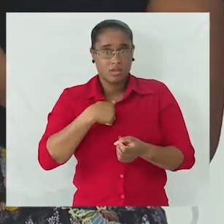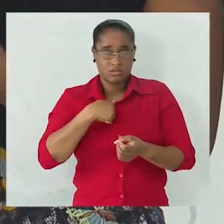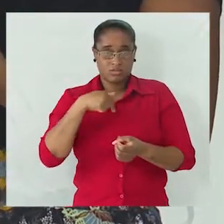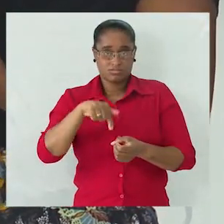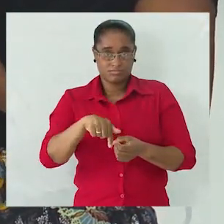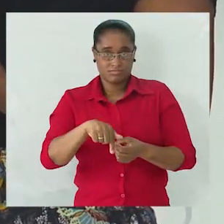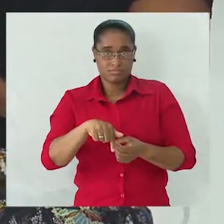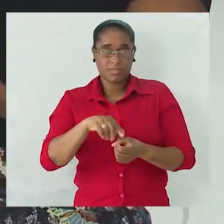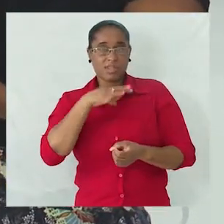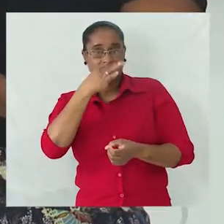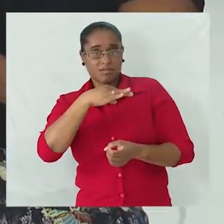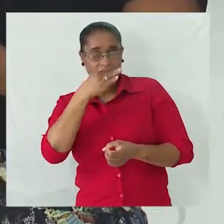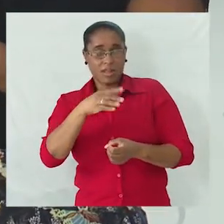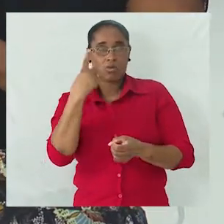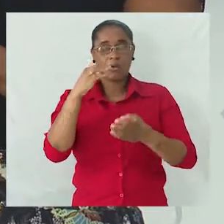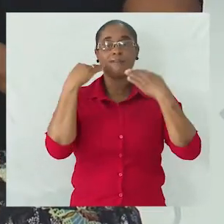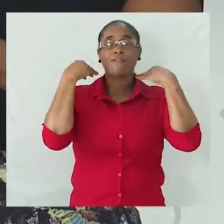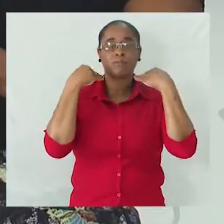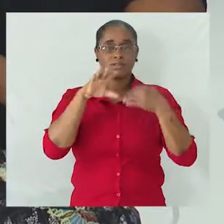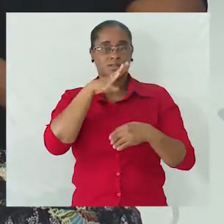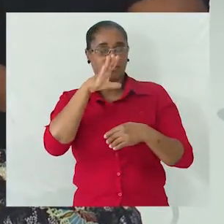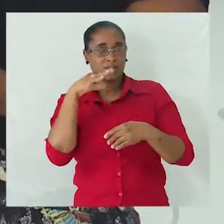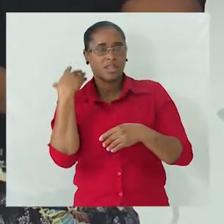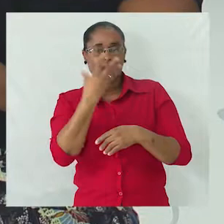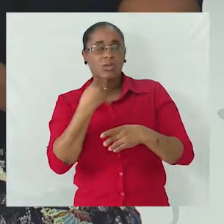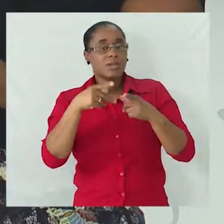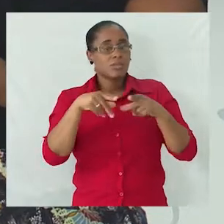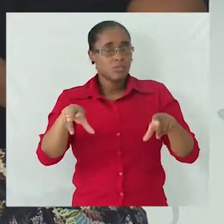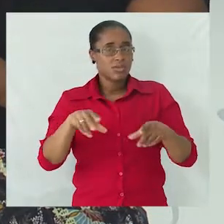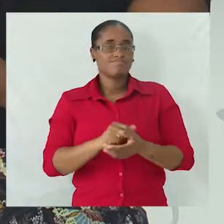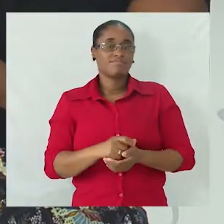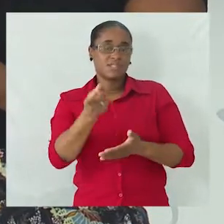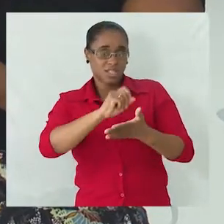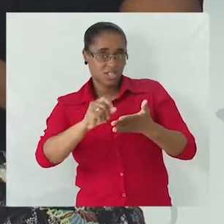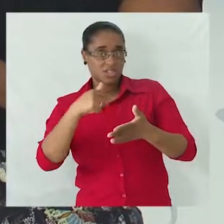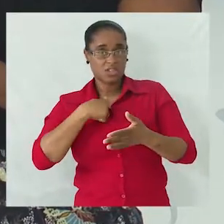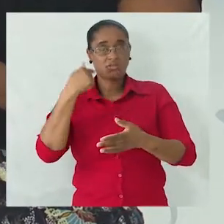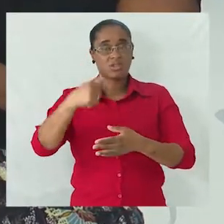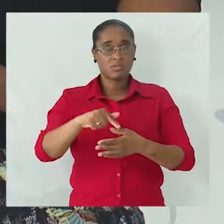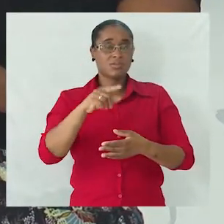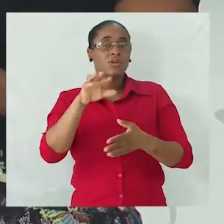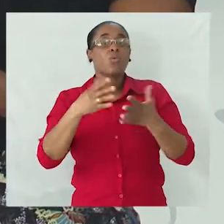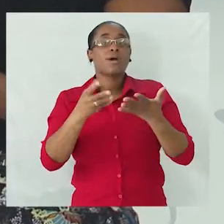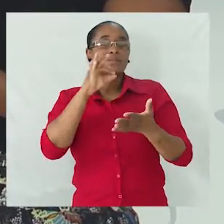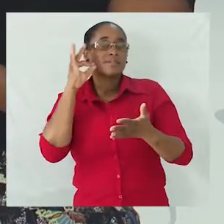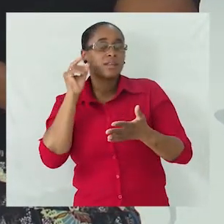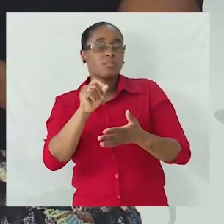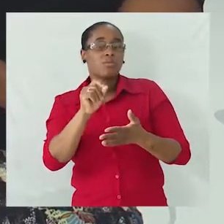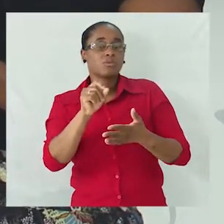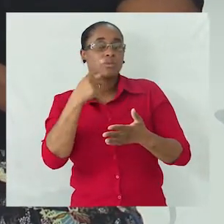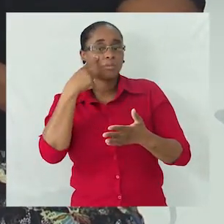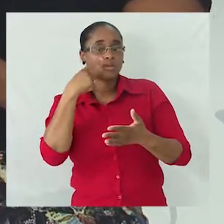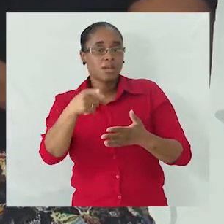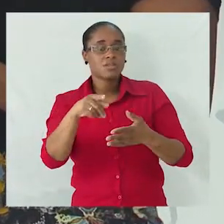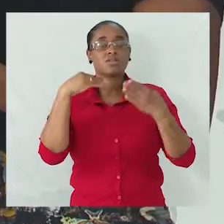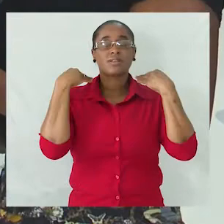declarar uma informação, a dizer que é aula de língua portuguesa, na escrita eu devo pôr qual é o sinal de pontuação que mostra esta